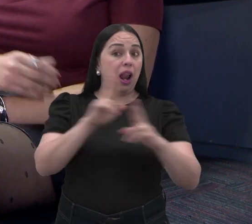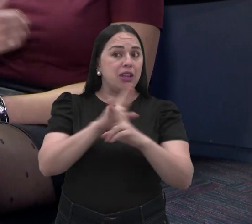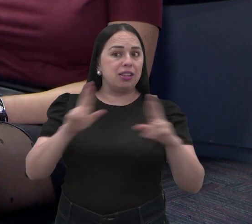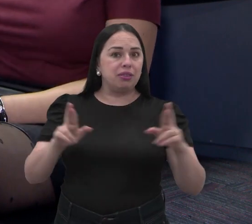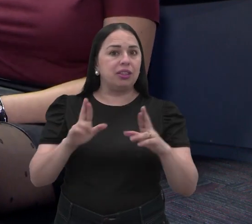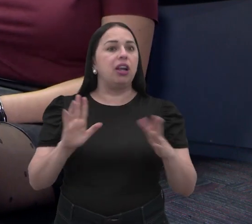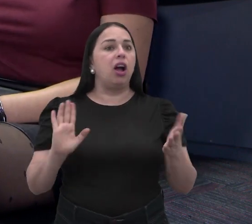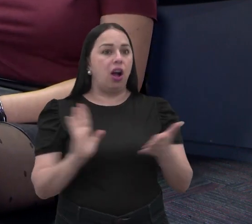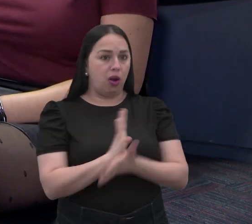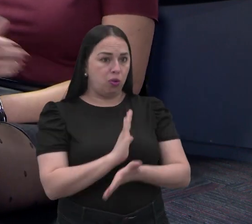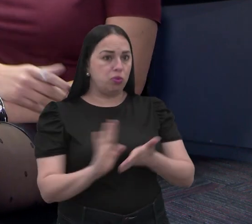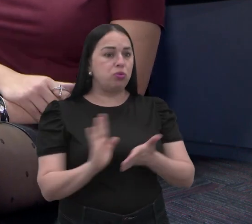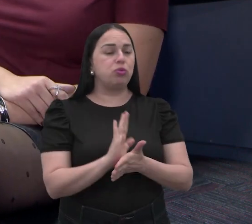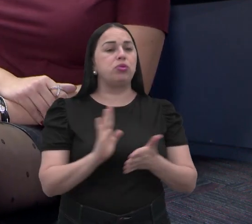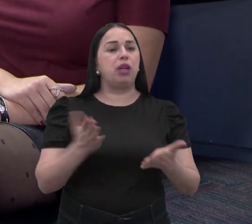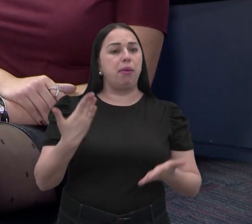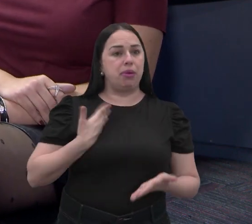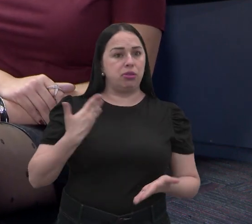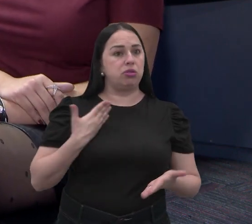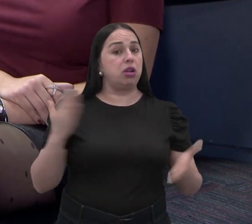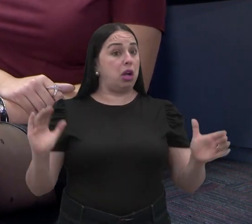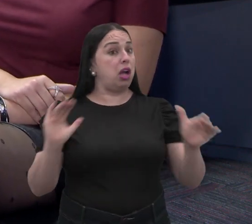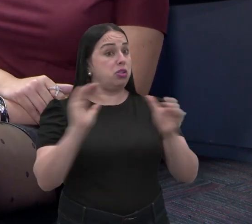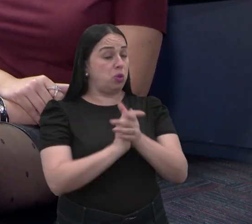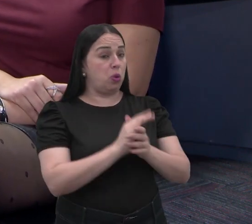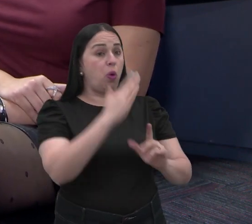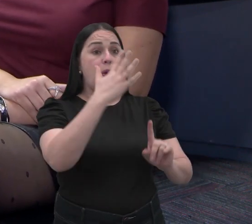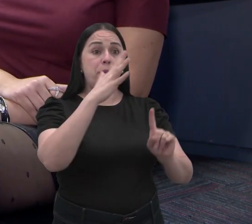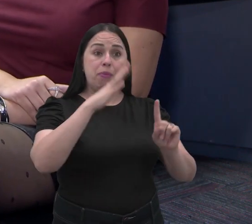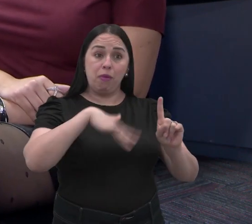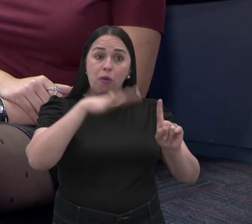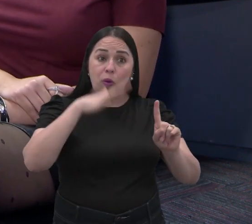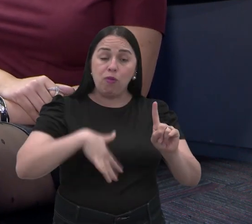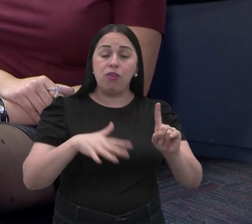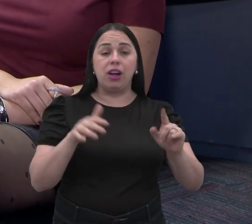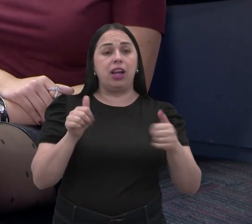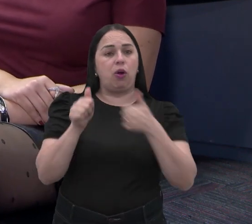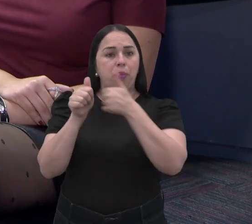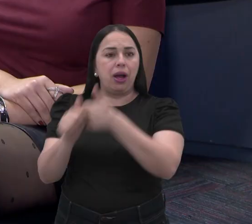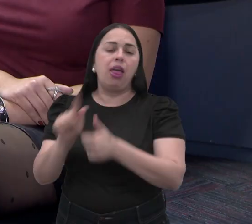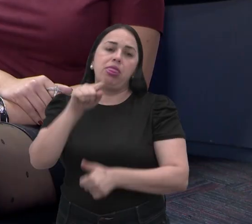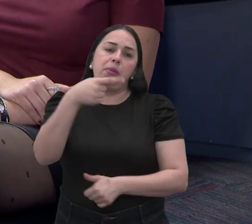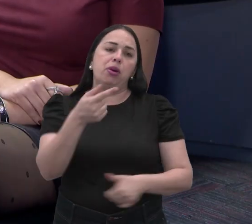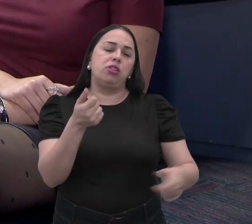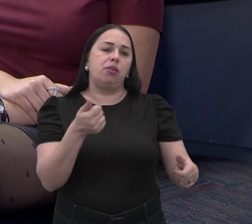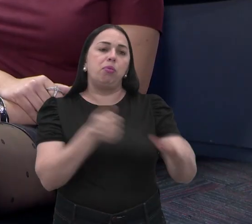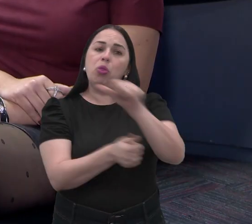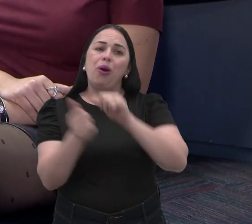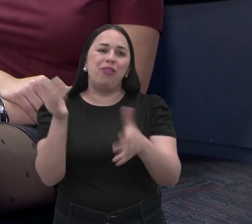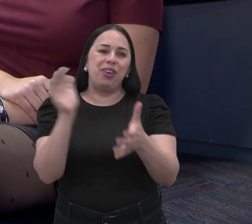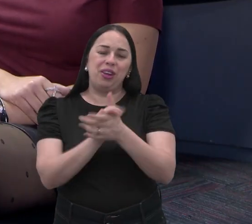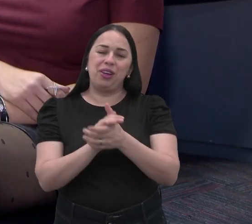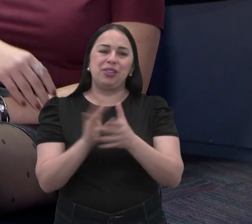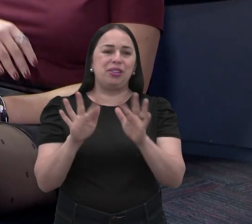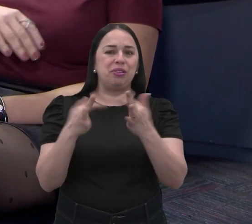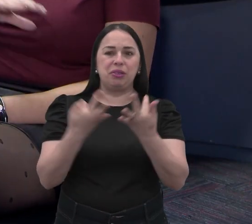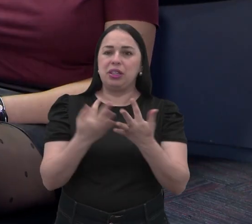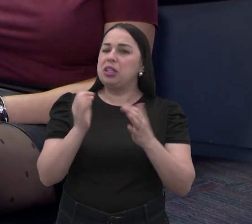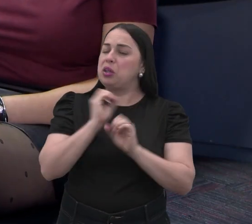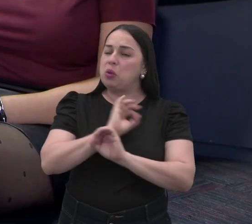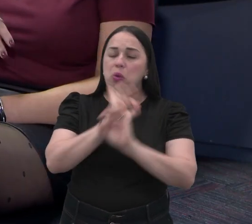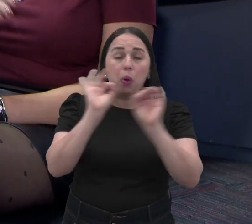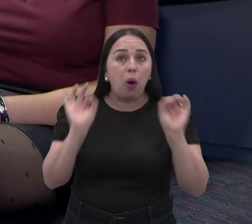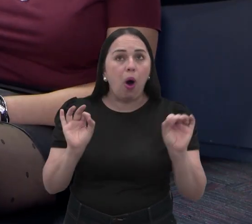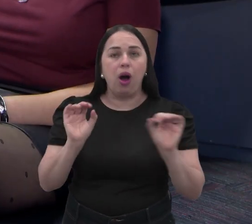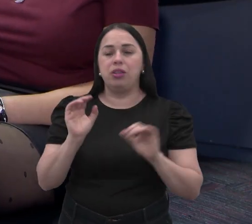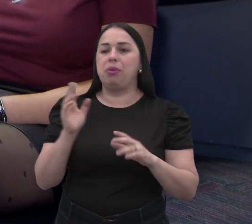envolvimento. E muitos dos colegas, inclusive, como você citou, casaram com fãs que acompanhavam e que depois acabaram virando esposas, construindo famílias e